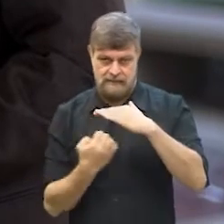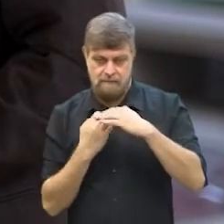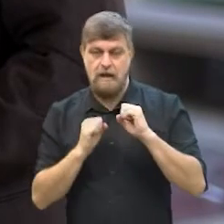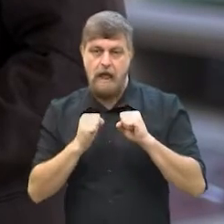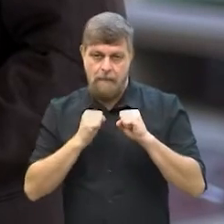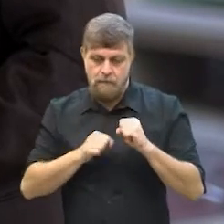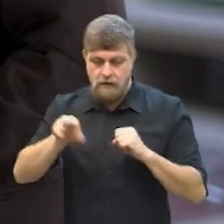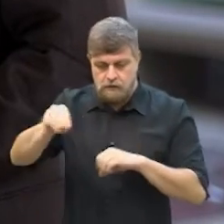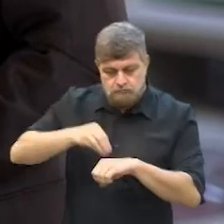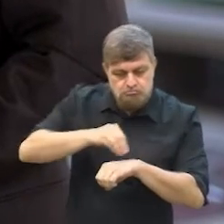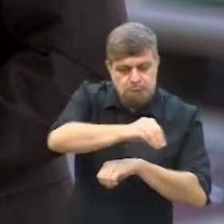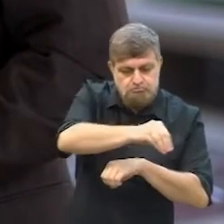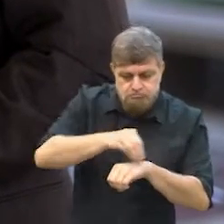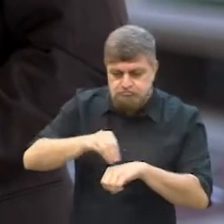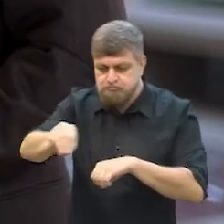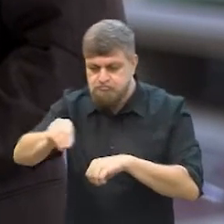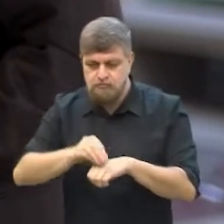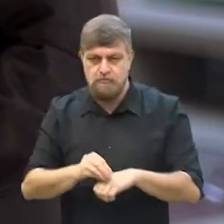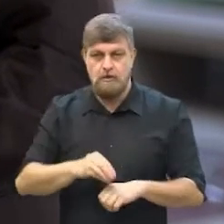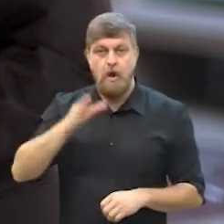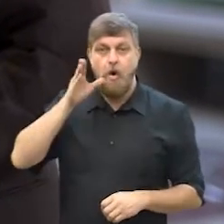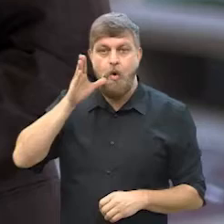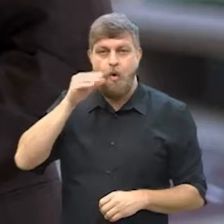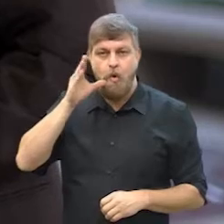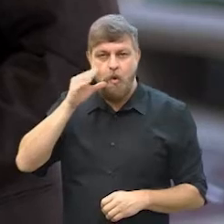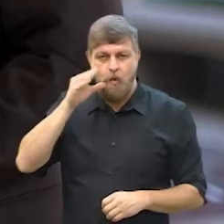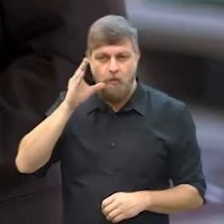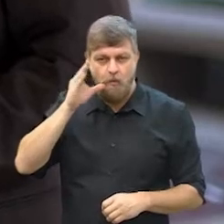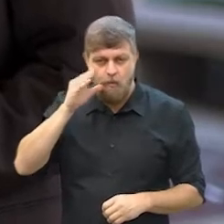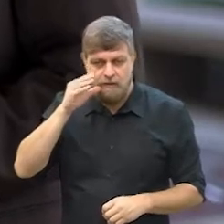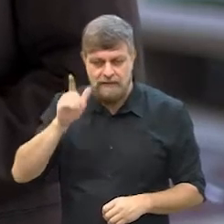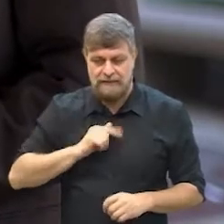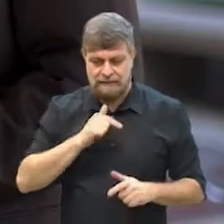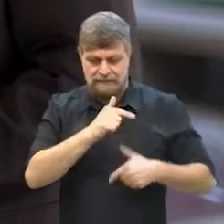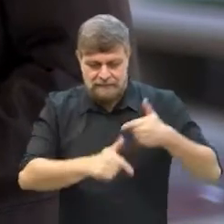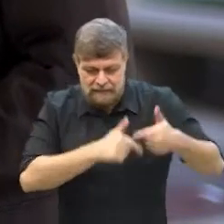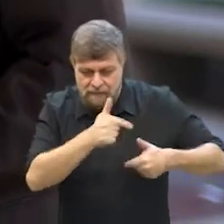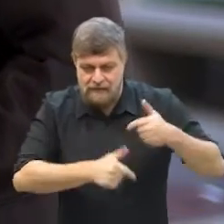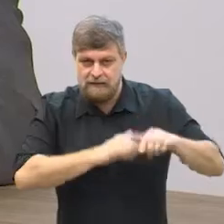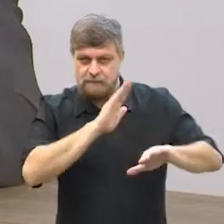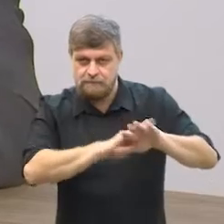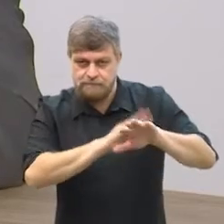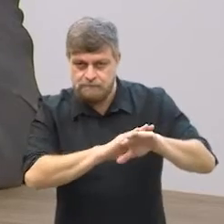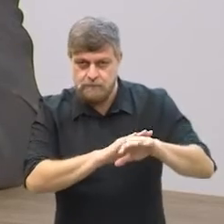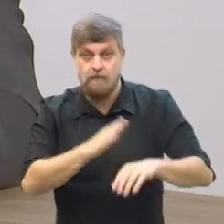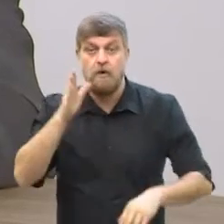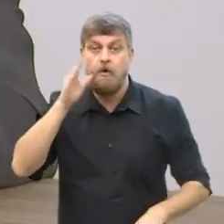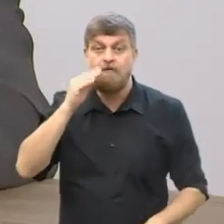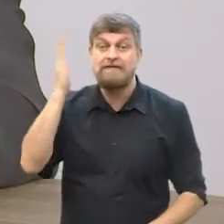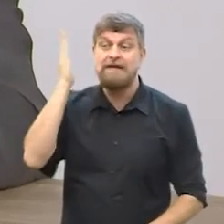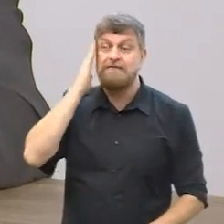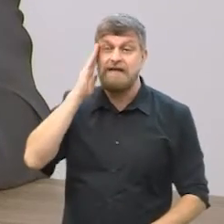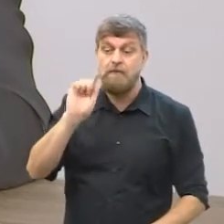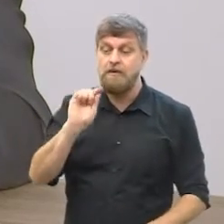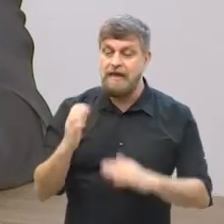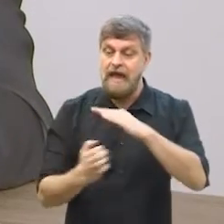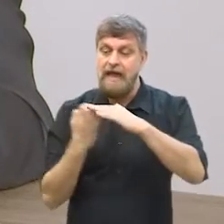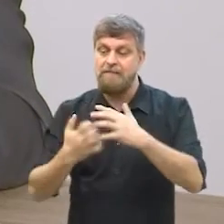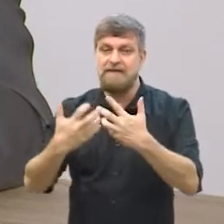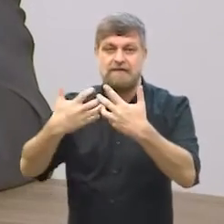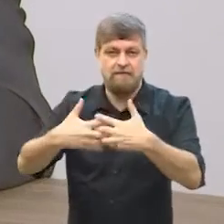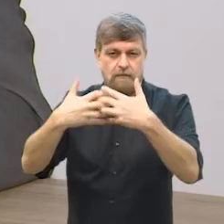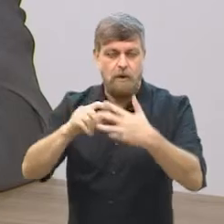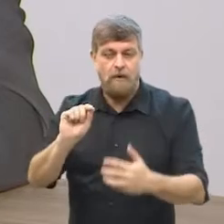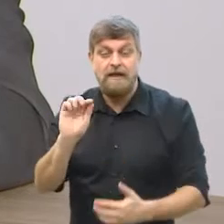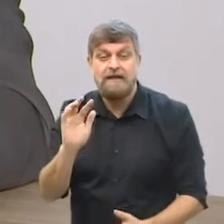empresa. Exato. E até mesmo o próprio funcionário, eles que estão no operacional é que sabem o que está acontecendo na